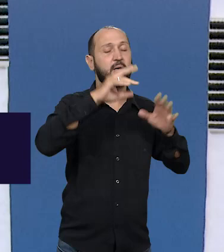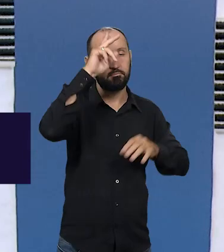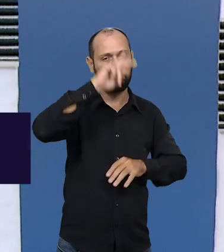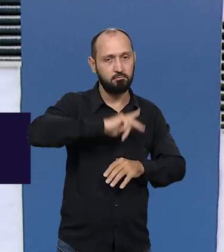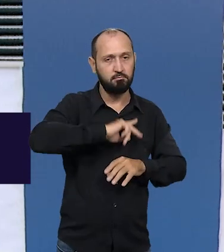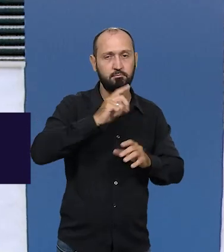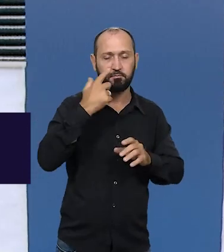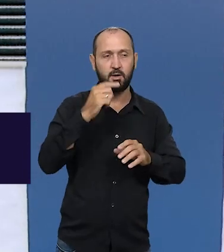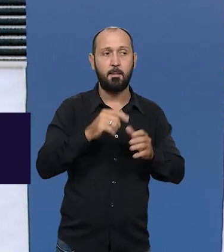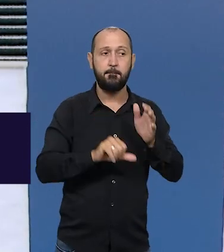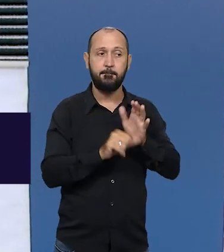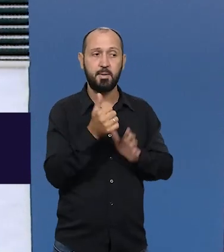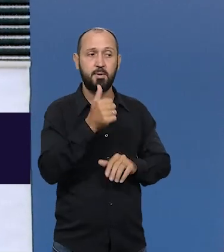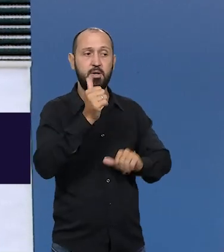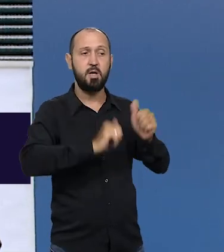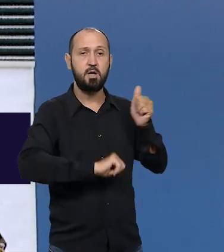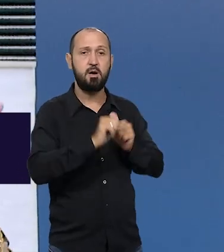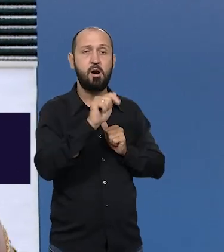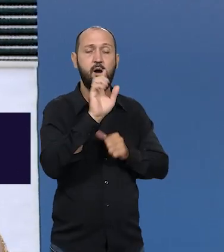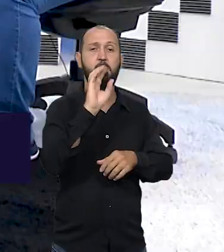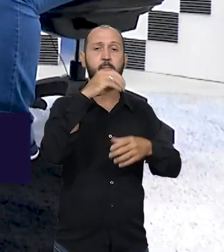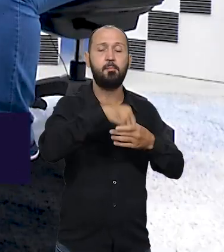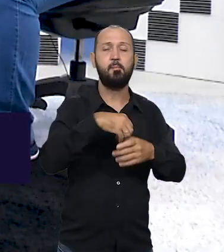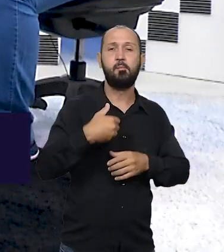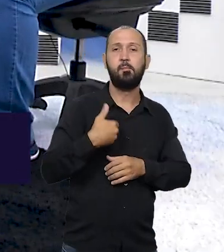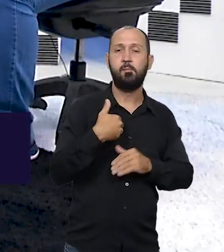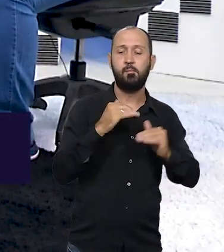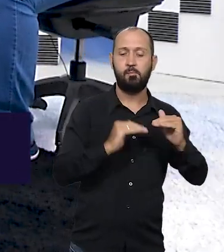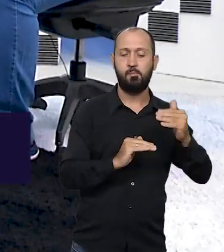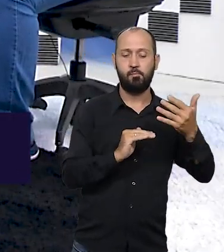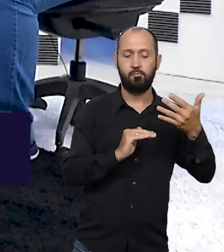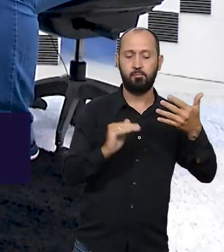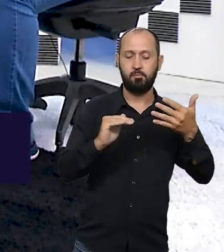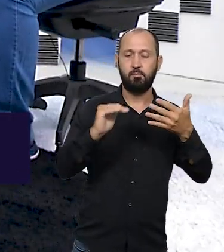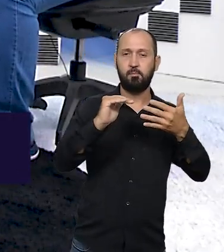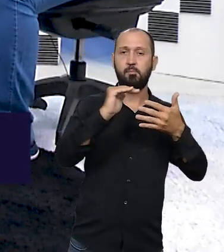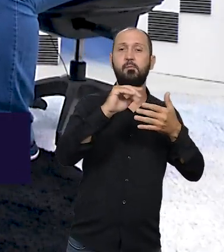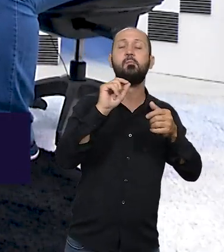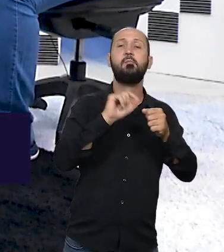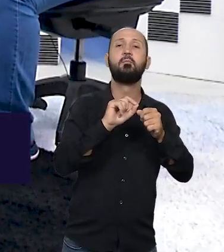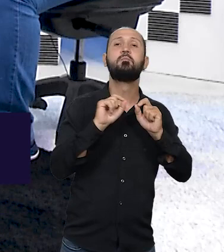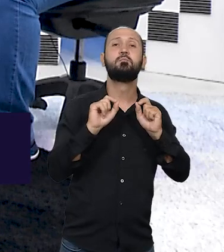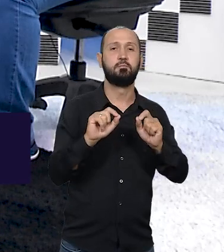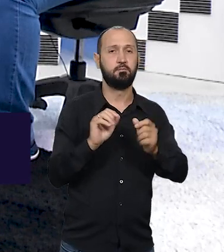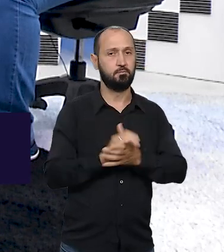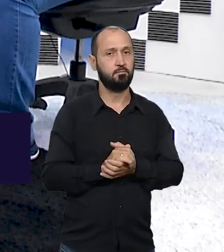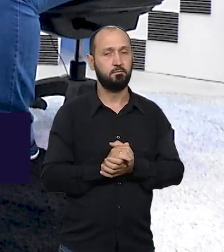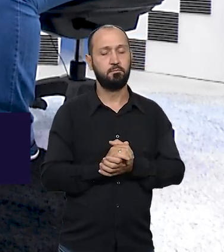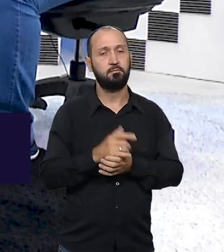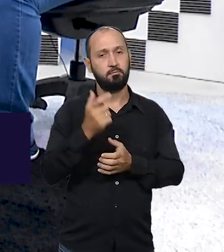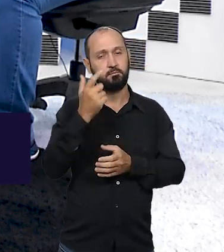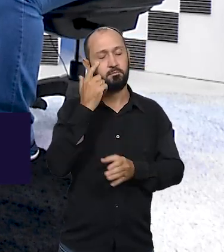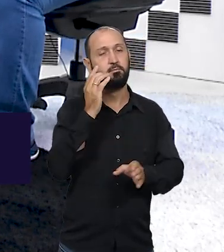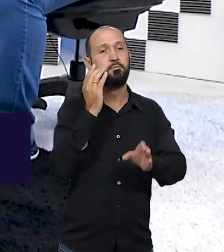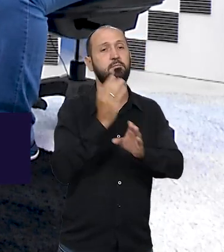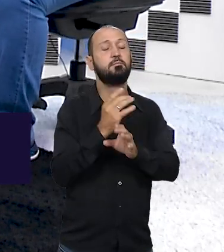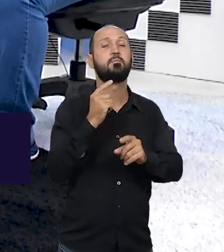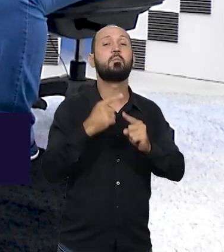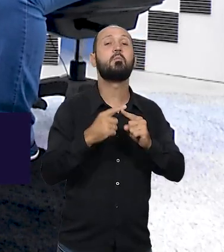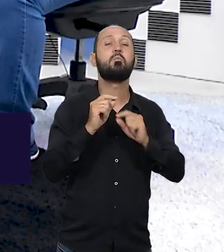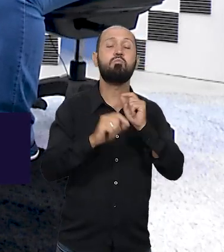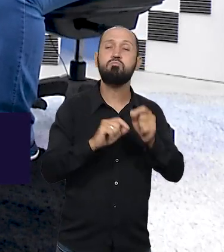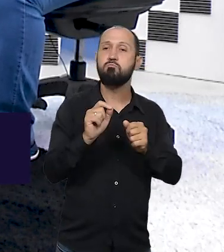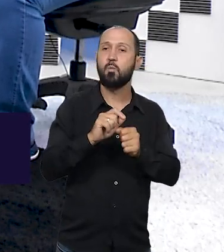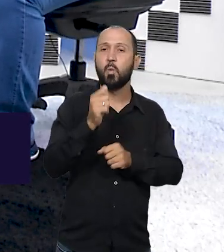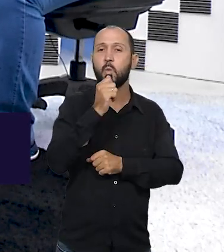buscamos? É feita uma avaliação para verificar o que dentro da idade dele ele precisa já estar fazendo e verificar o motivo pelo